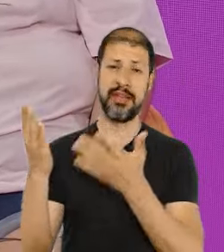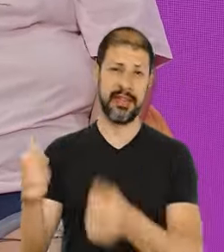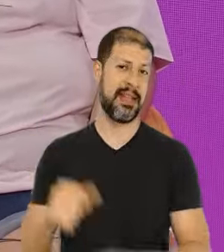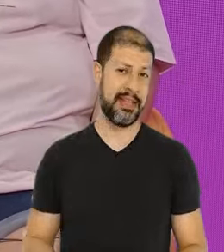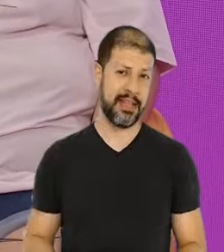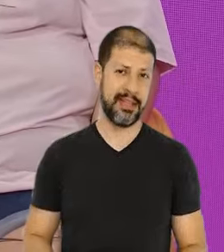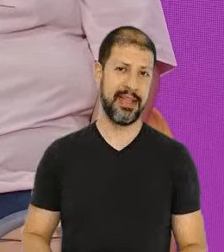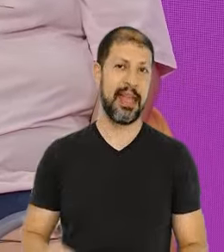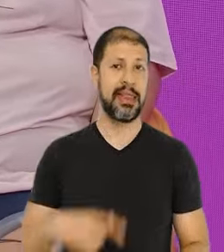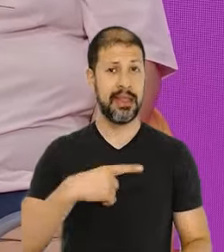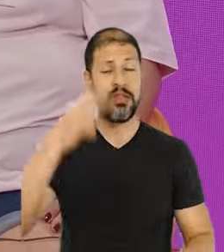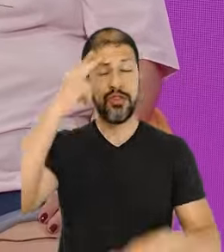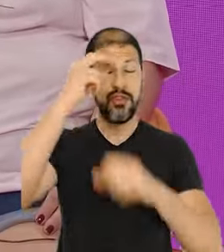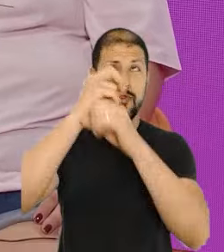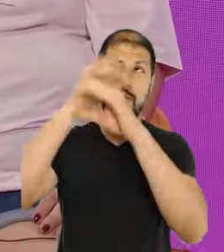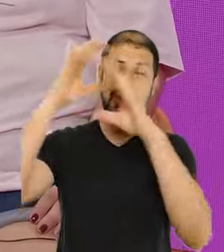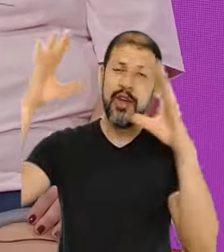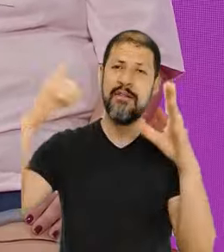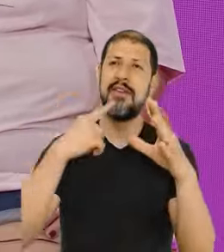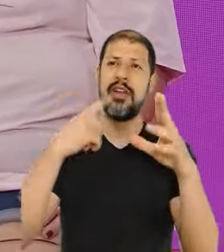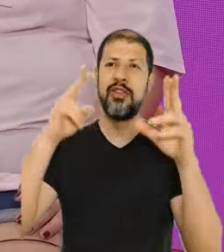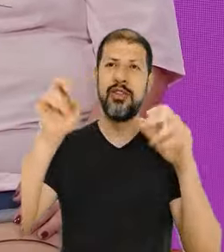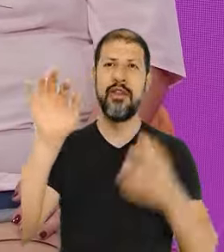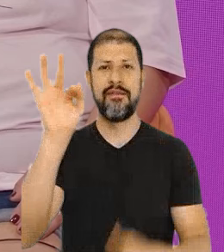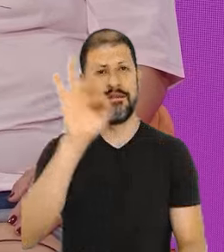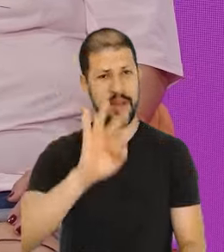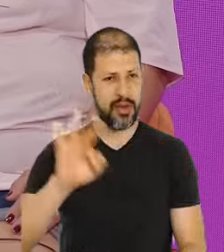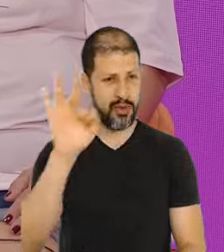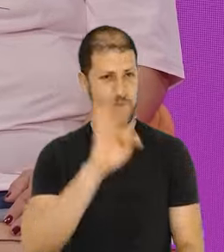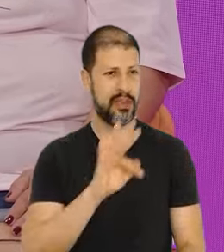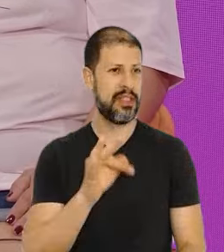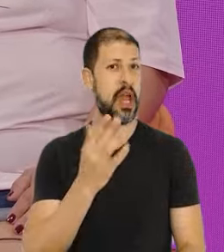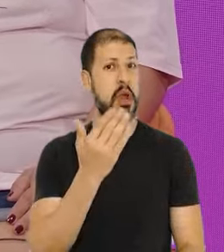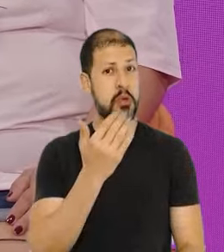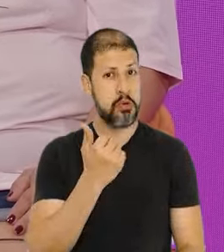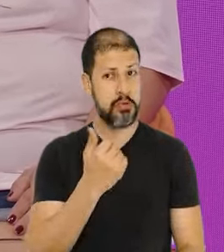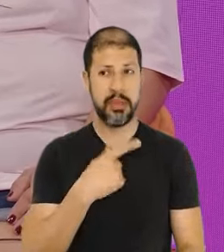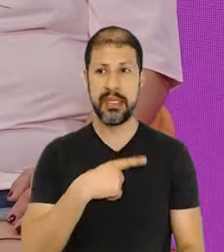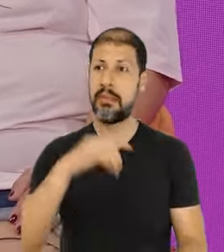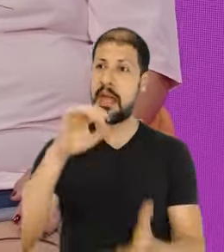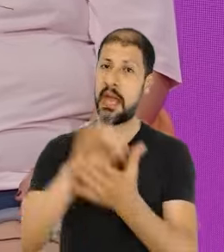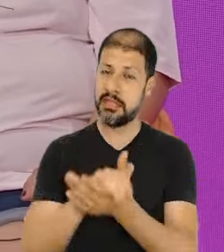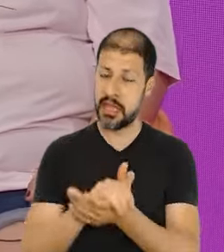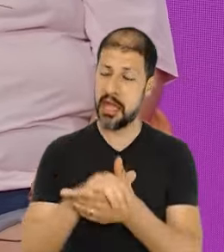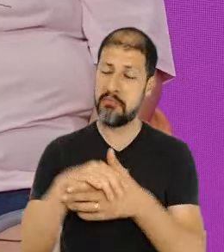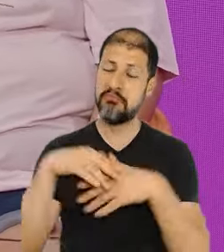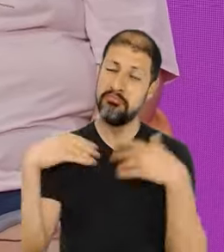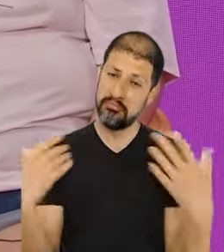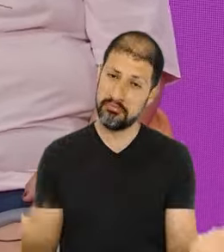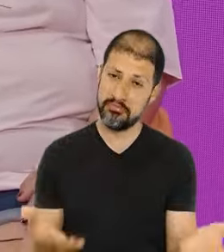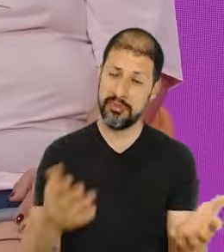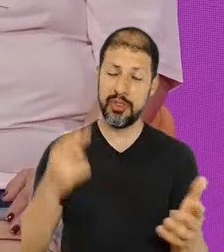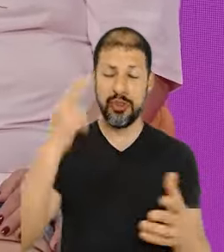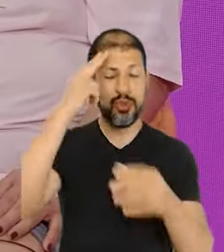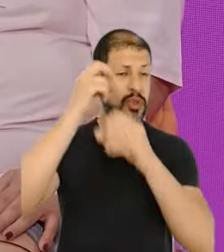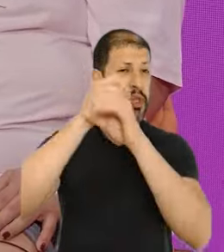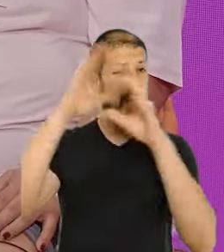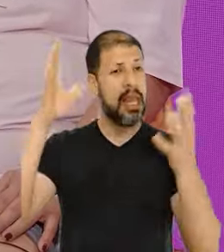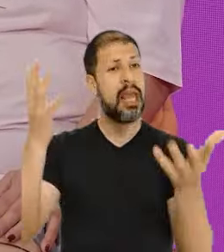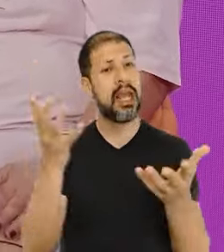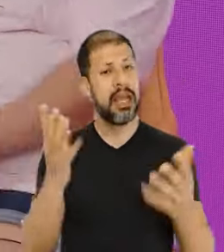aí eles têm sonho né viu ela falando da faculdade de gastronomia de casar então são sonhos que ela ainda quer